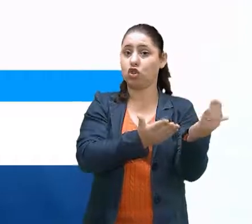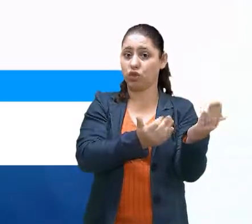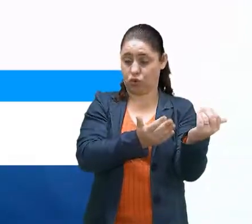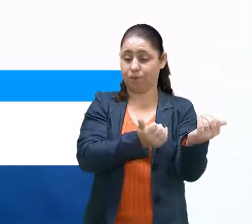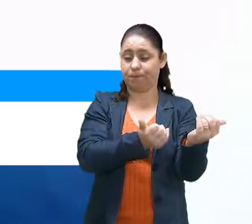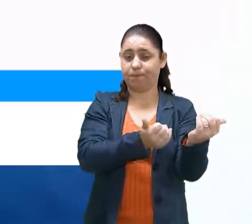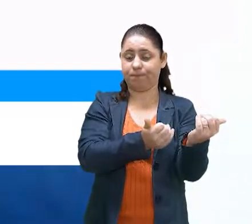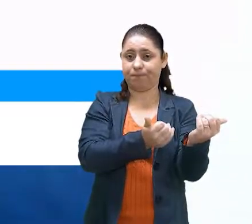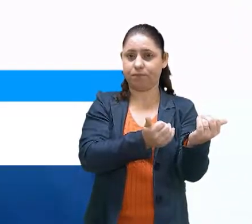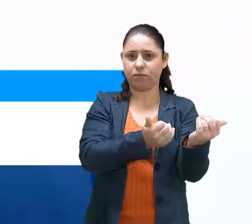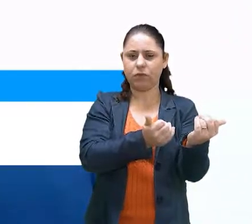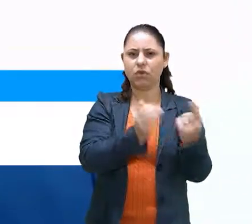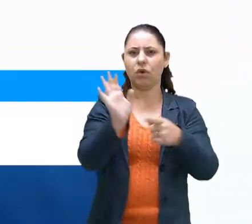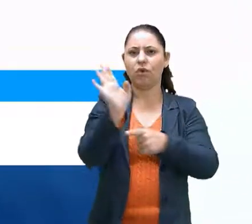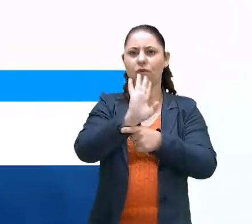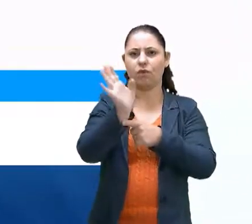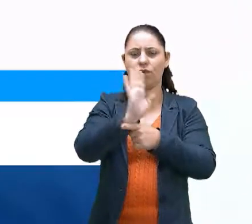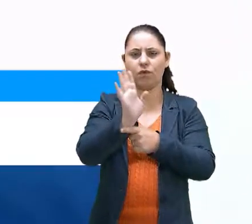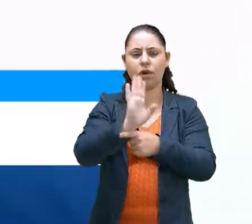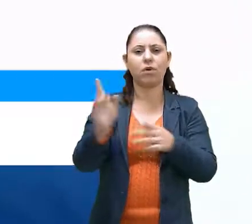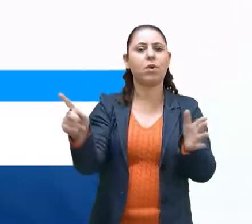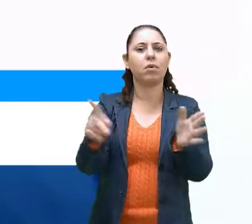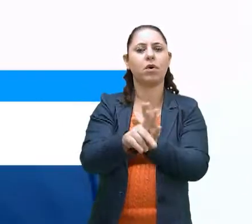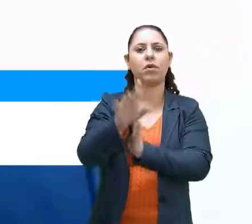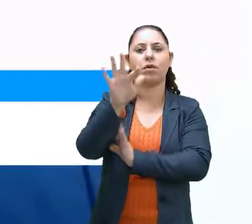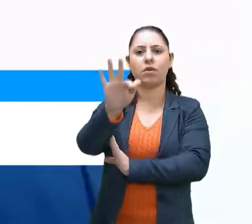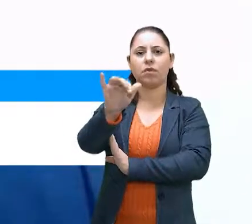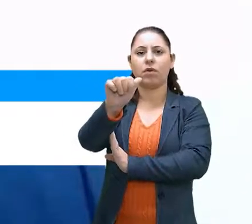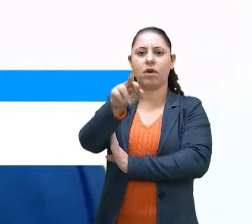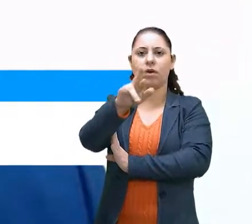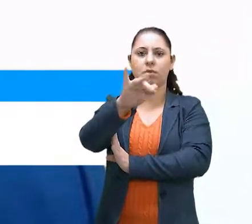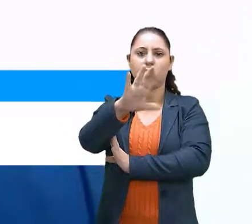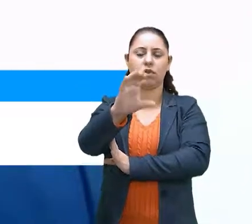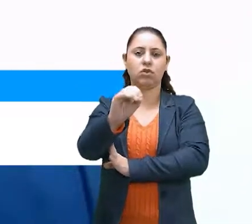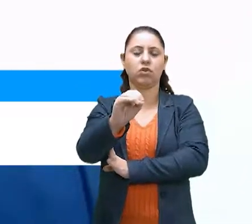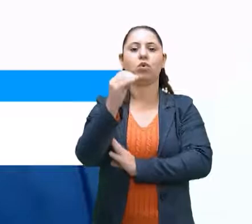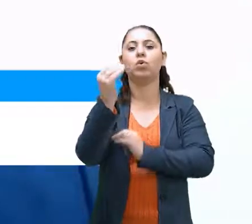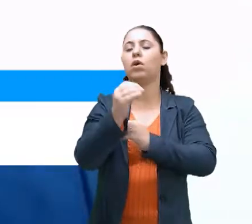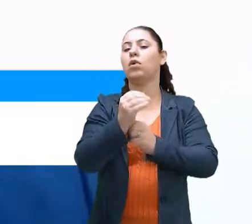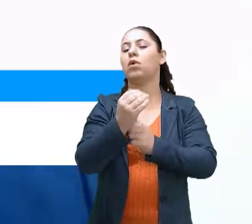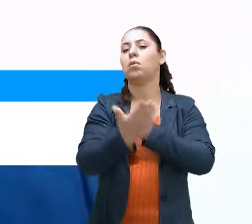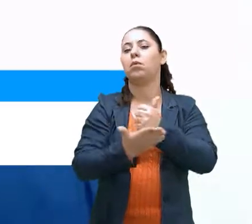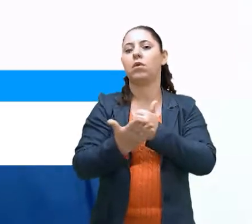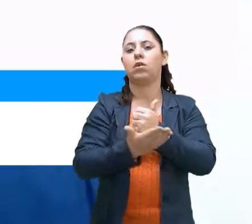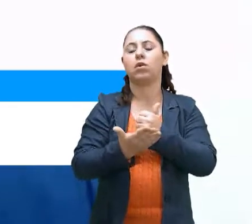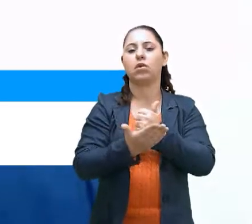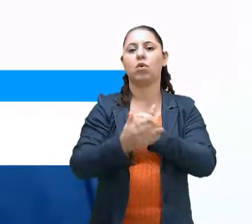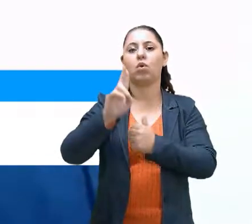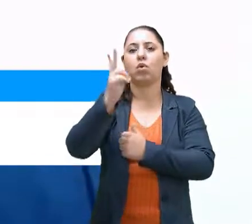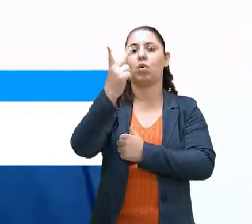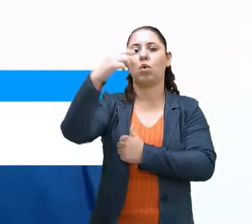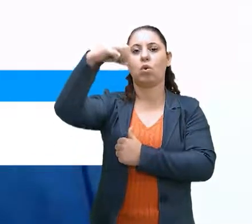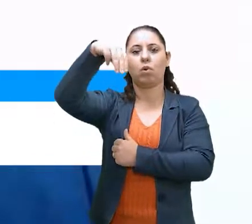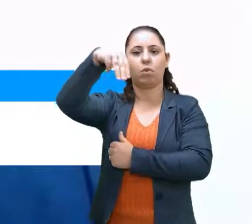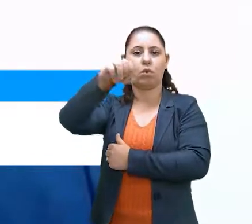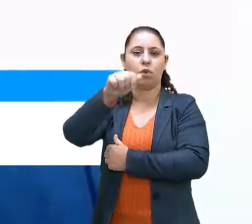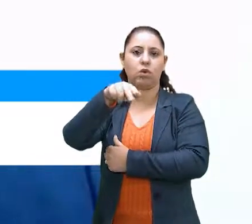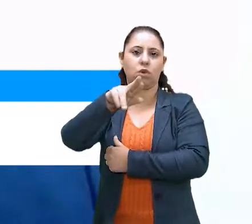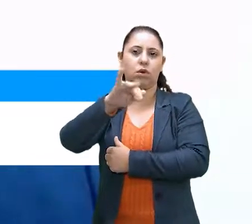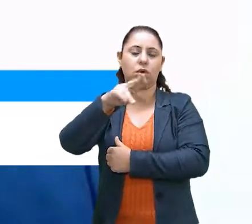atores adolescentes. O filme, dirigido por Fabrício Bittar, foi baseado no livro